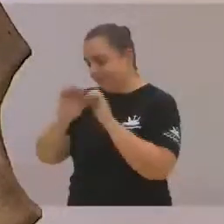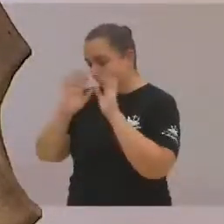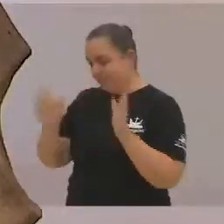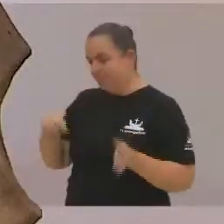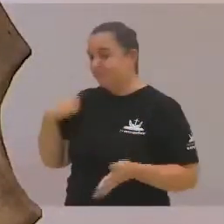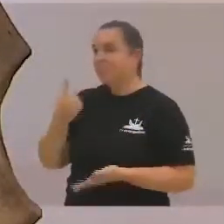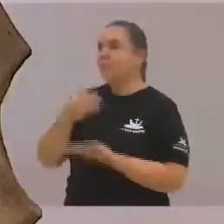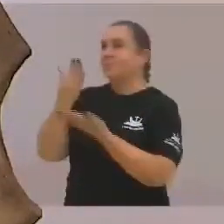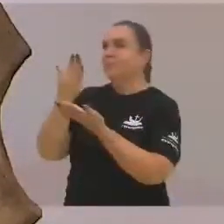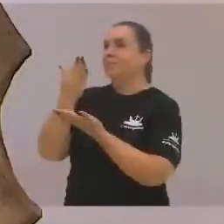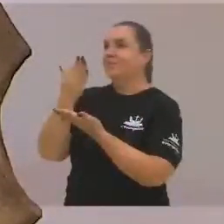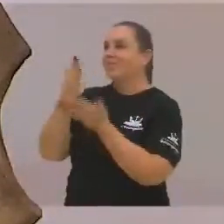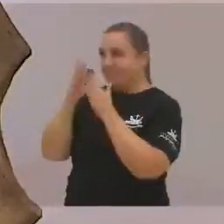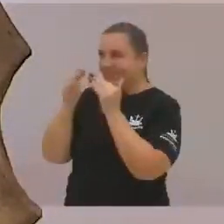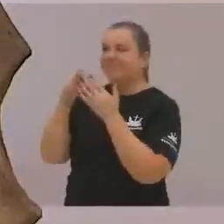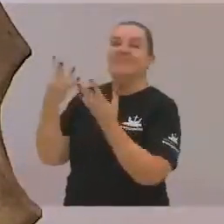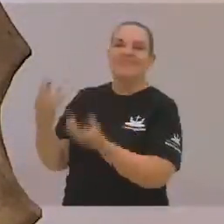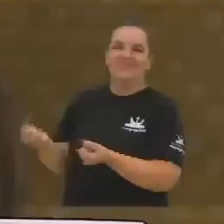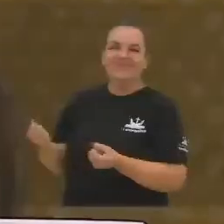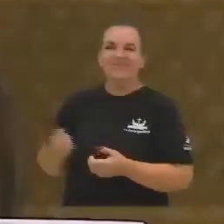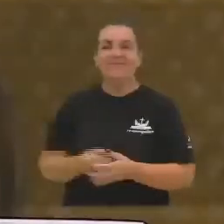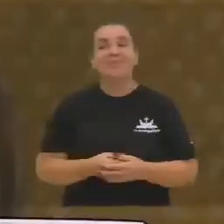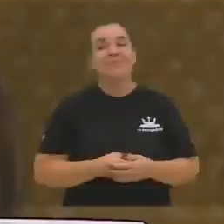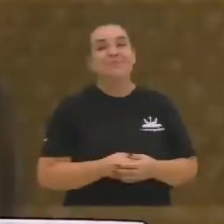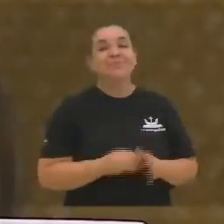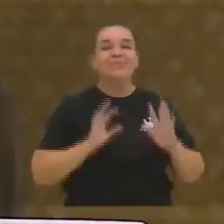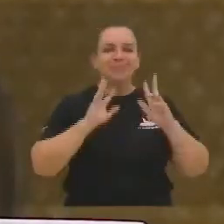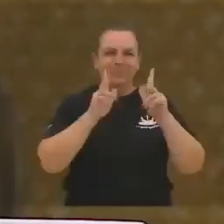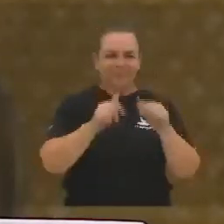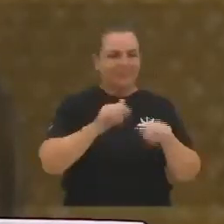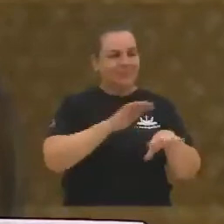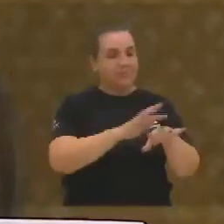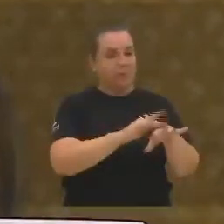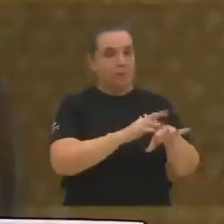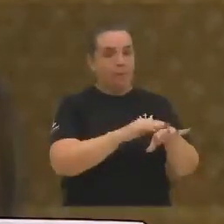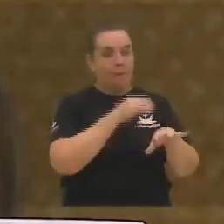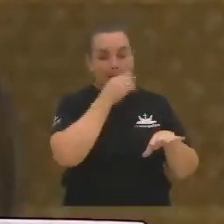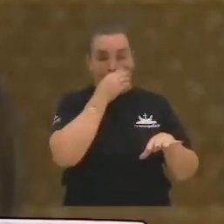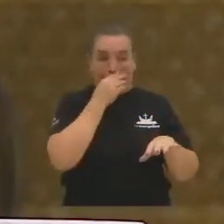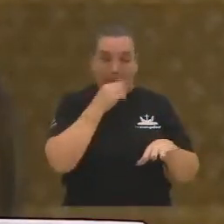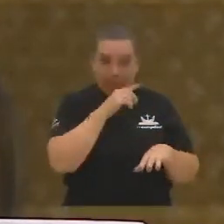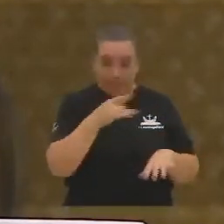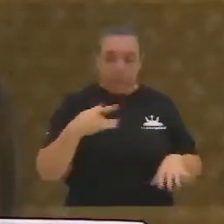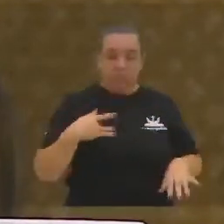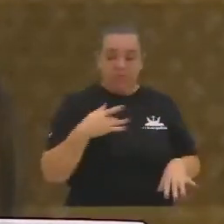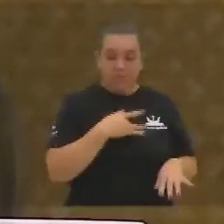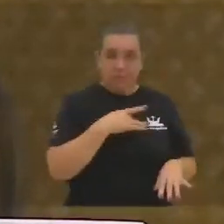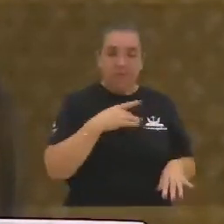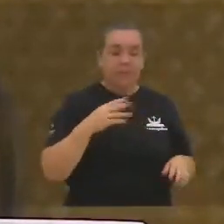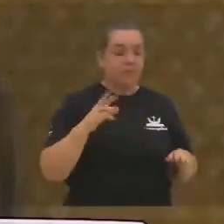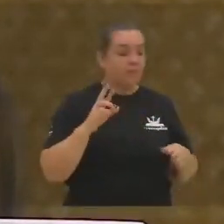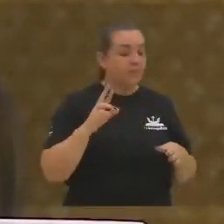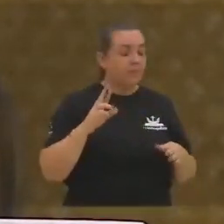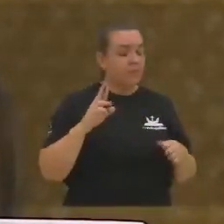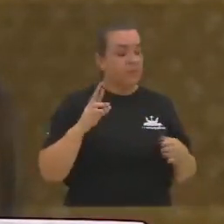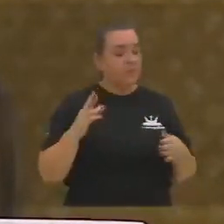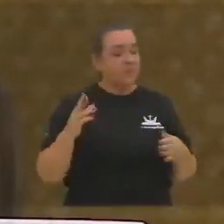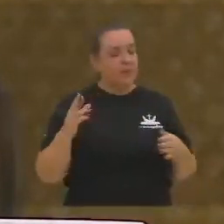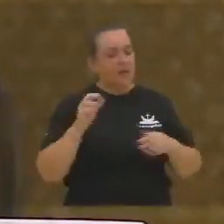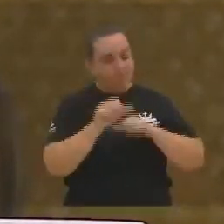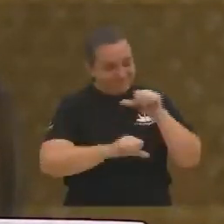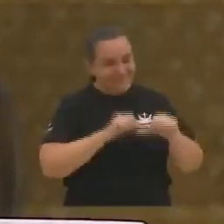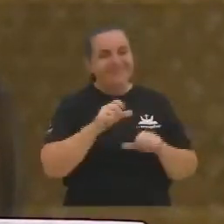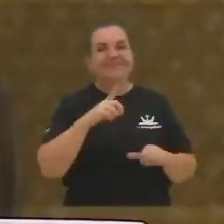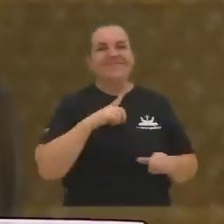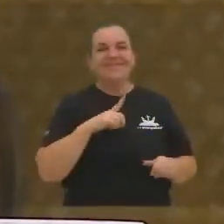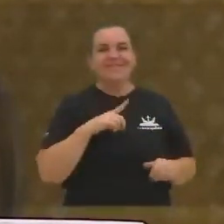Guadalupe, ouvi-nos, Senhor. Por todos os doentes, para que tenham a saúde restaurada. Pelos